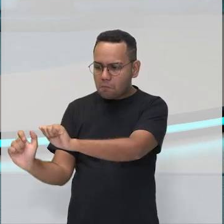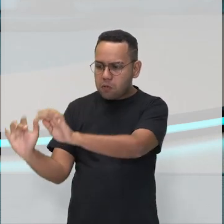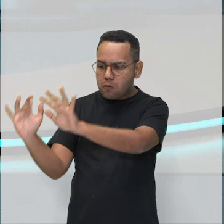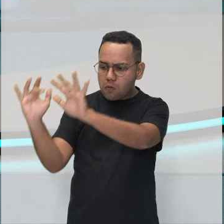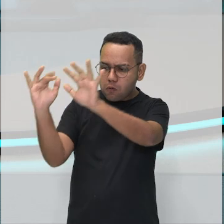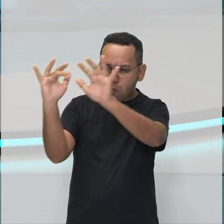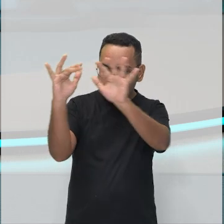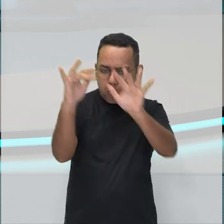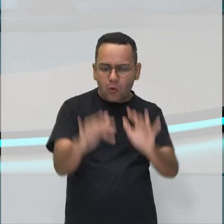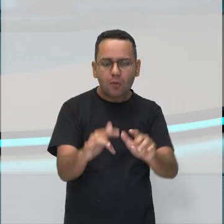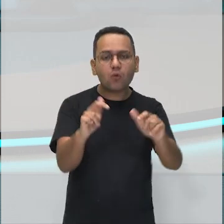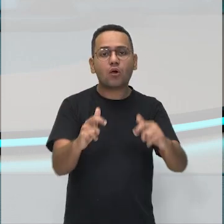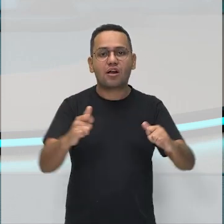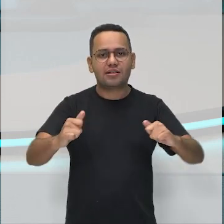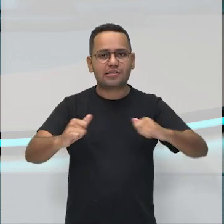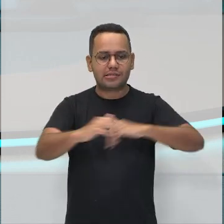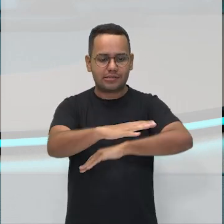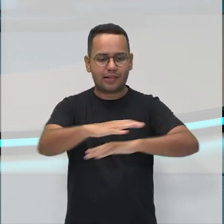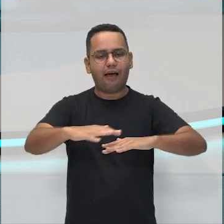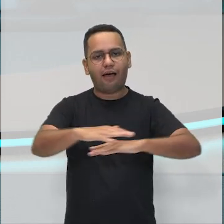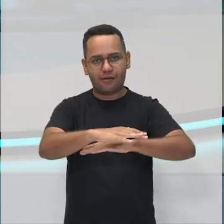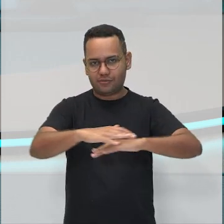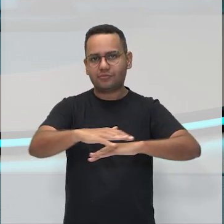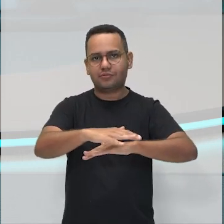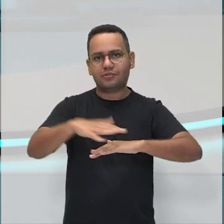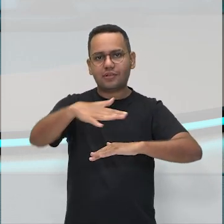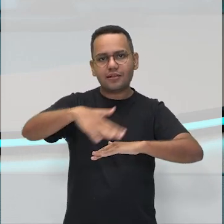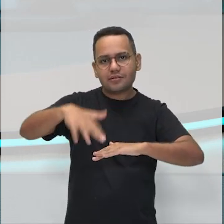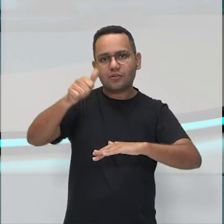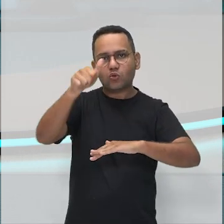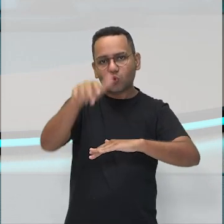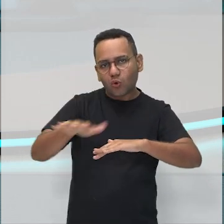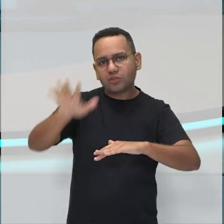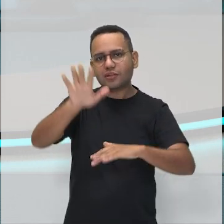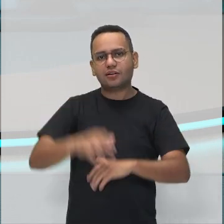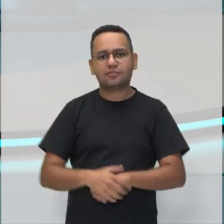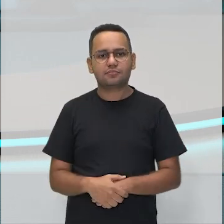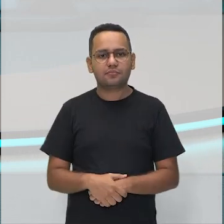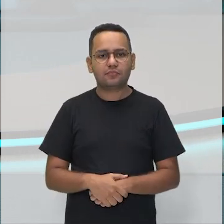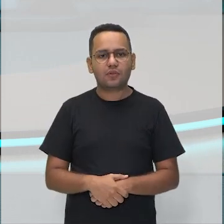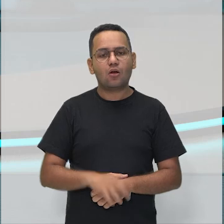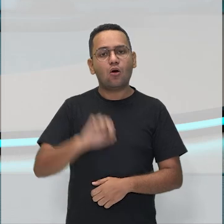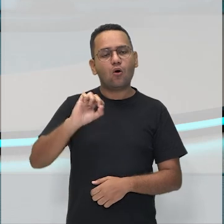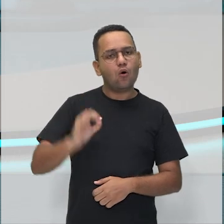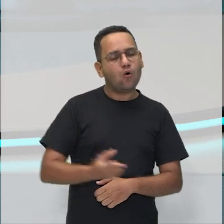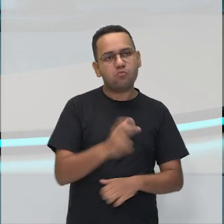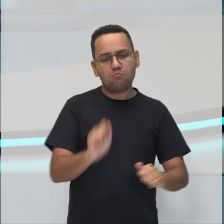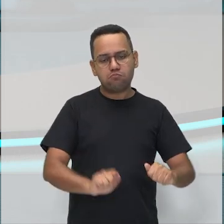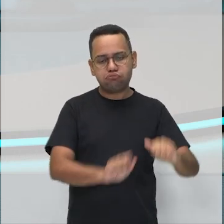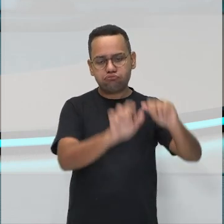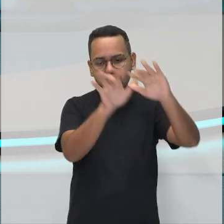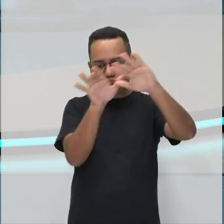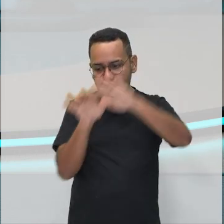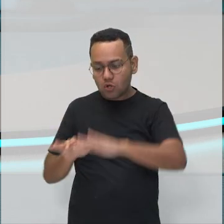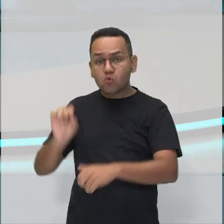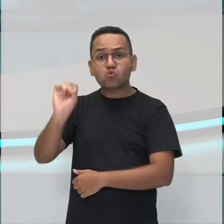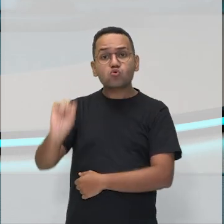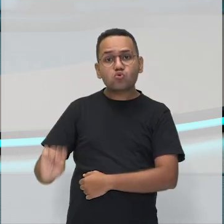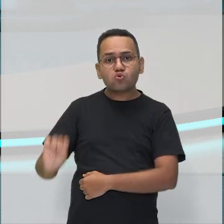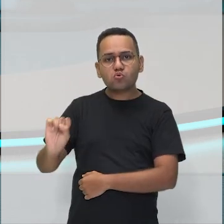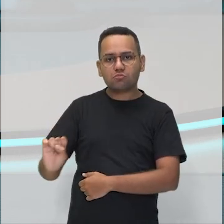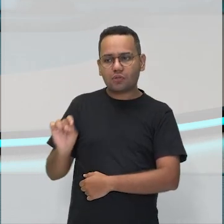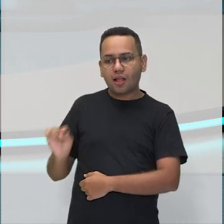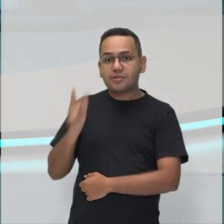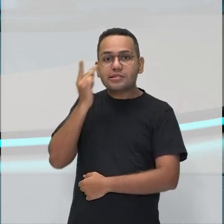para a cidade, para as capitais ali do Nordeste, indo também para o sul do país, principalmente para a cidade de São